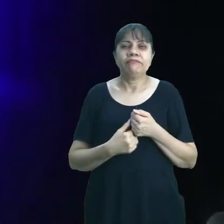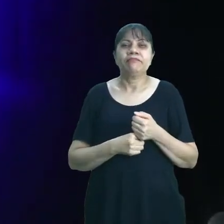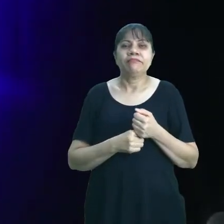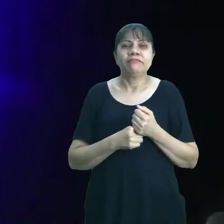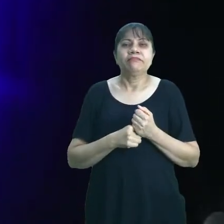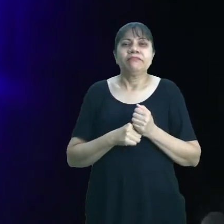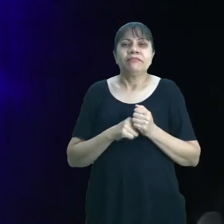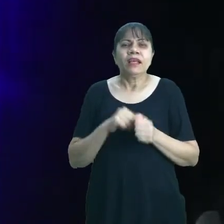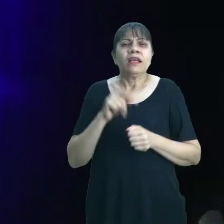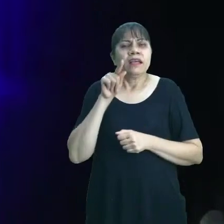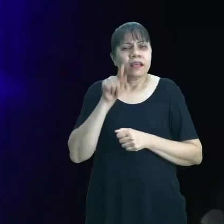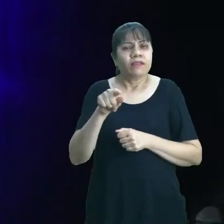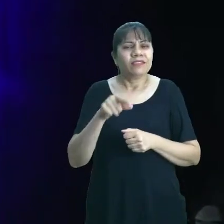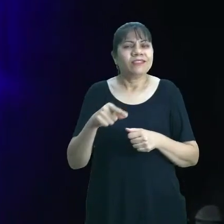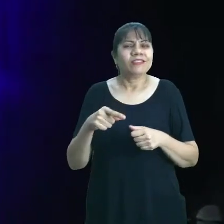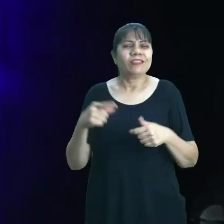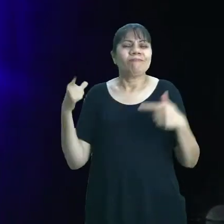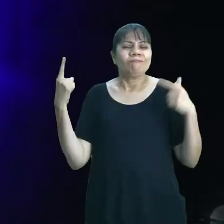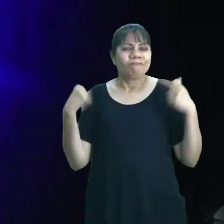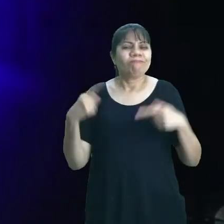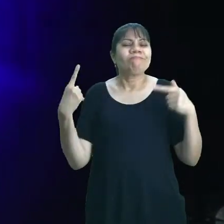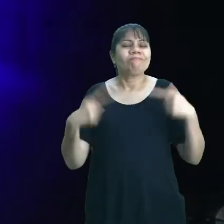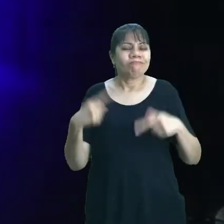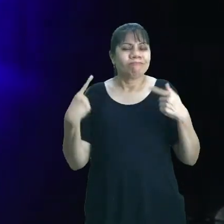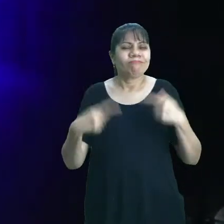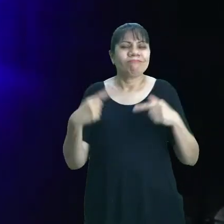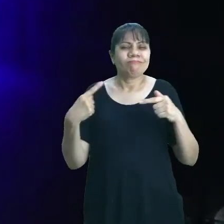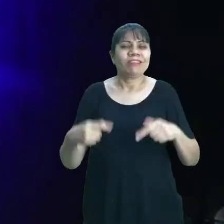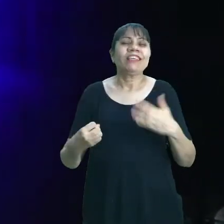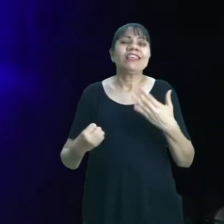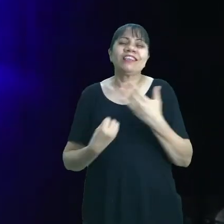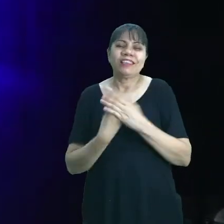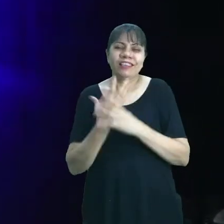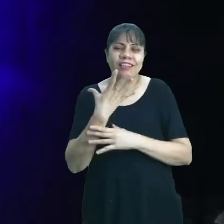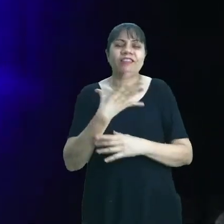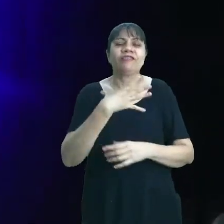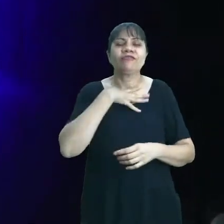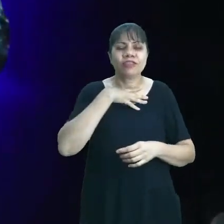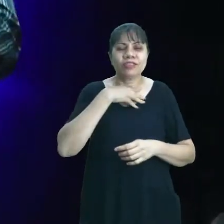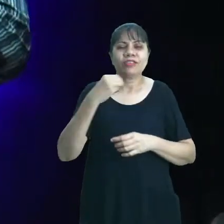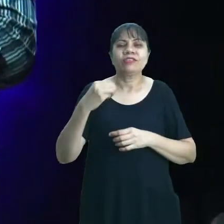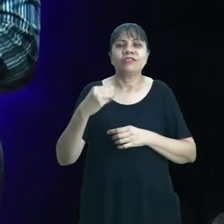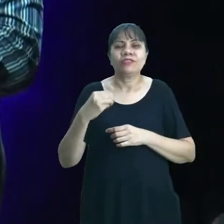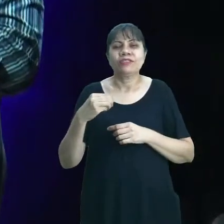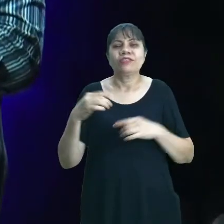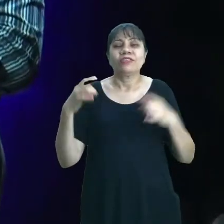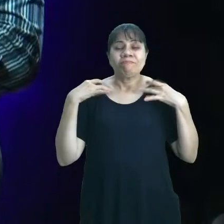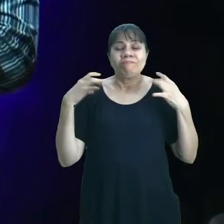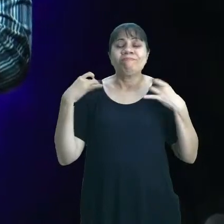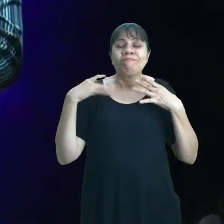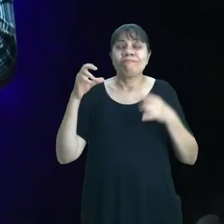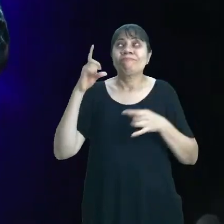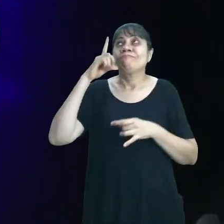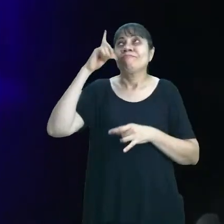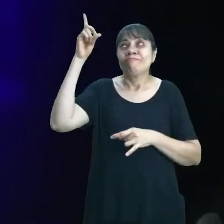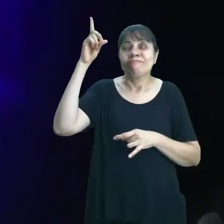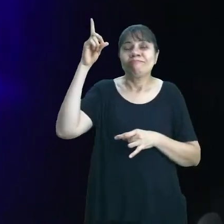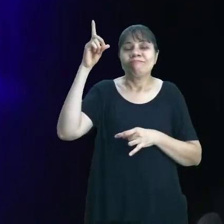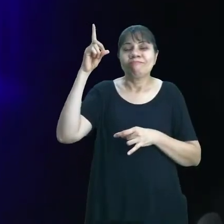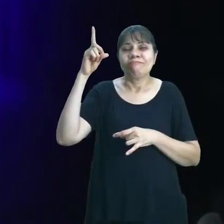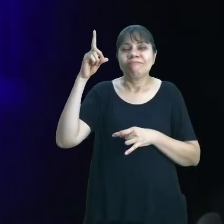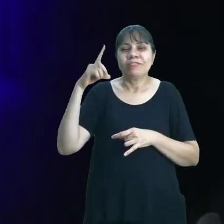É um desafio criarmos filhos tementes a Deus no dia de